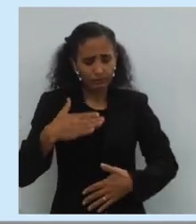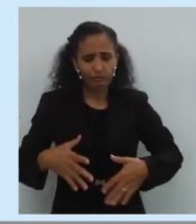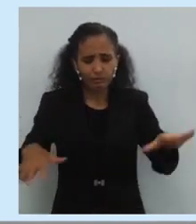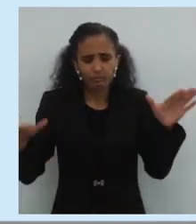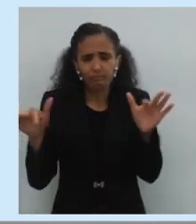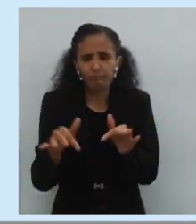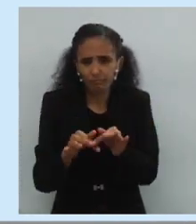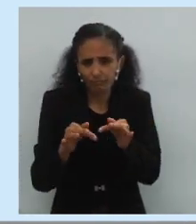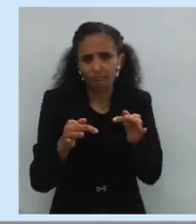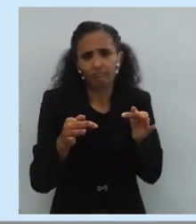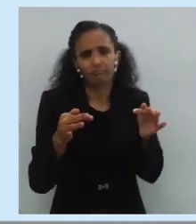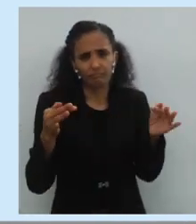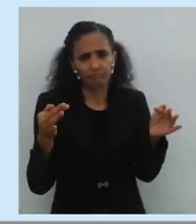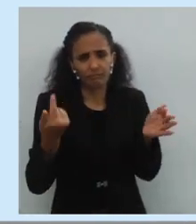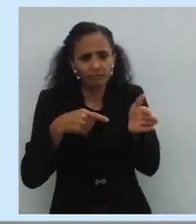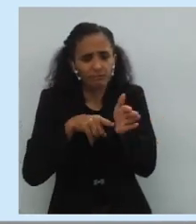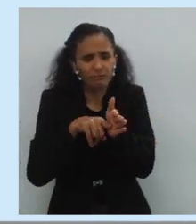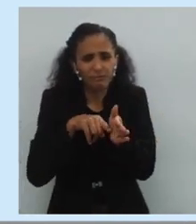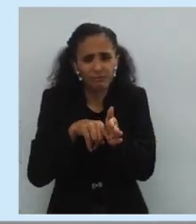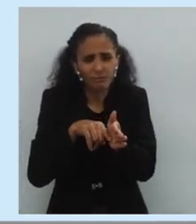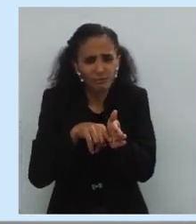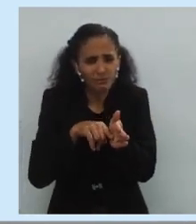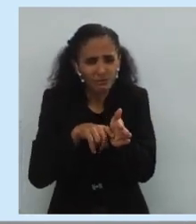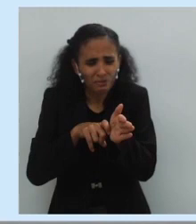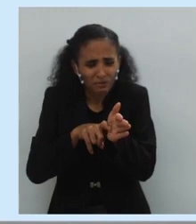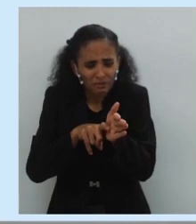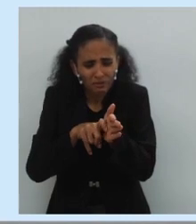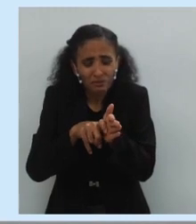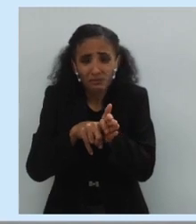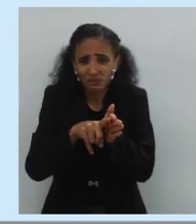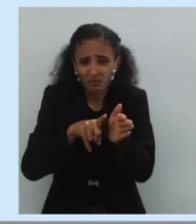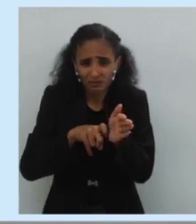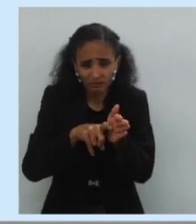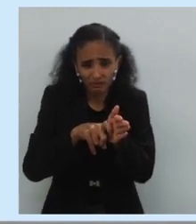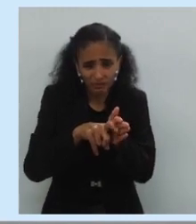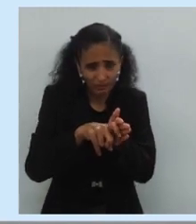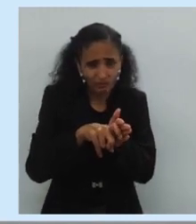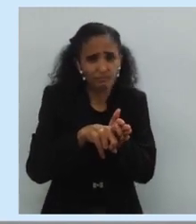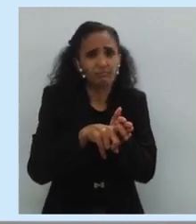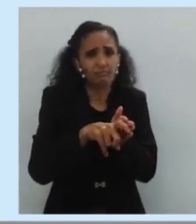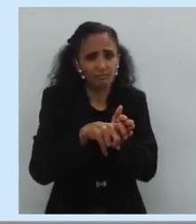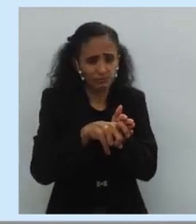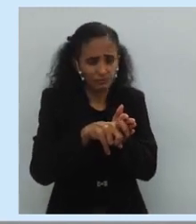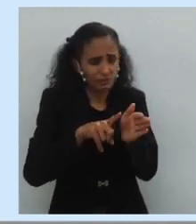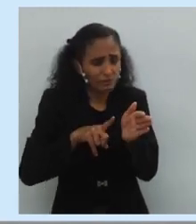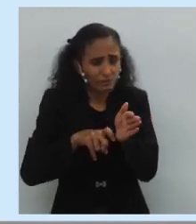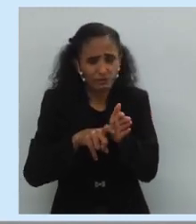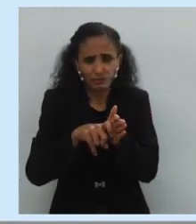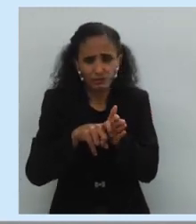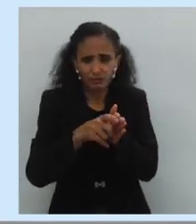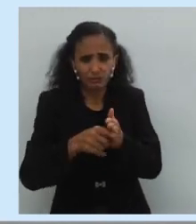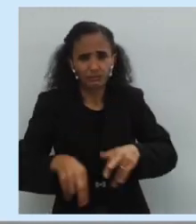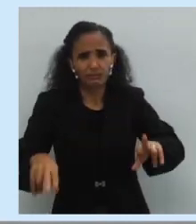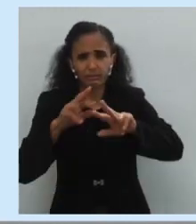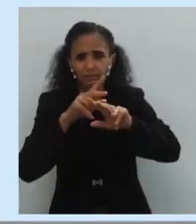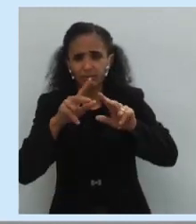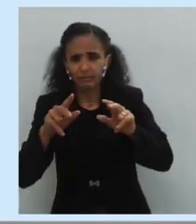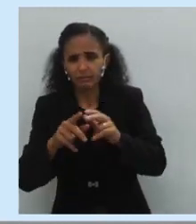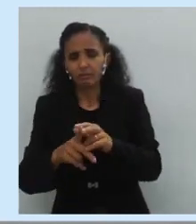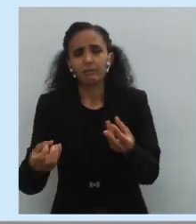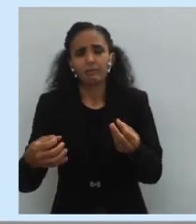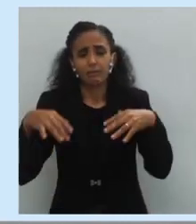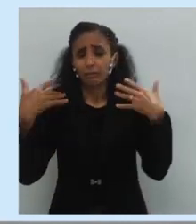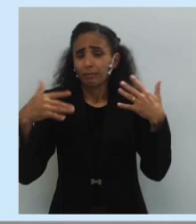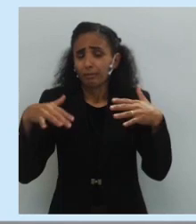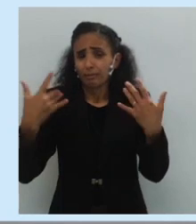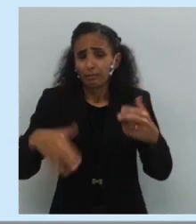infecções oportunistas, incluindo infecções fúngicas, como a